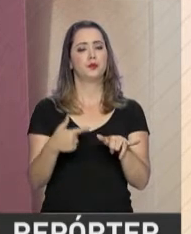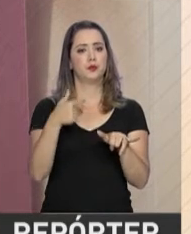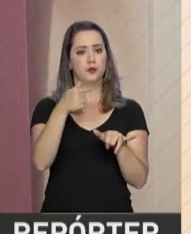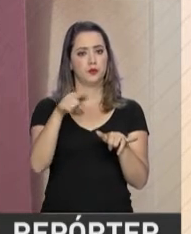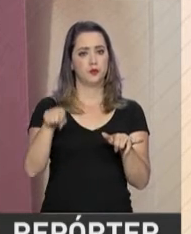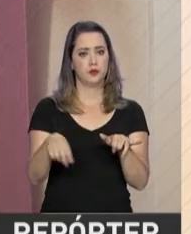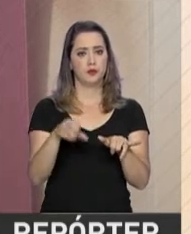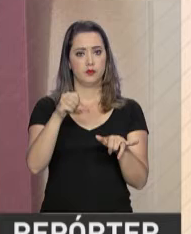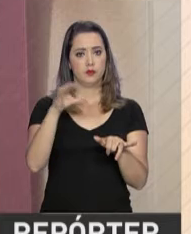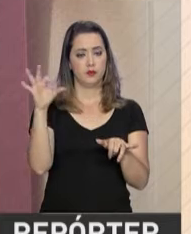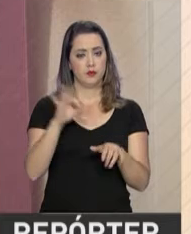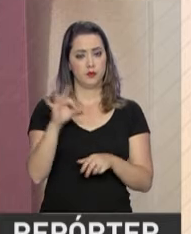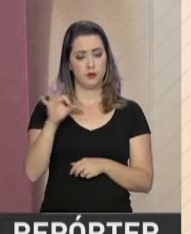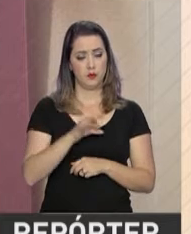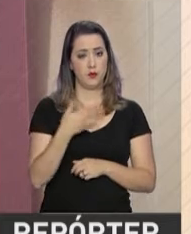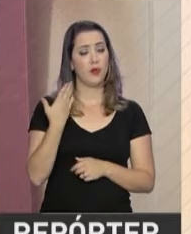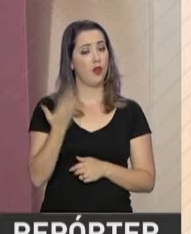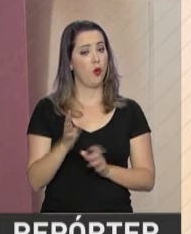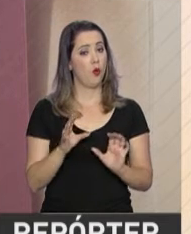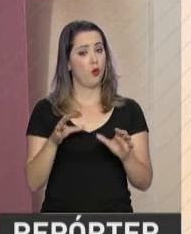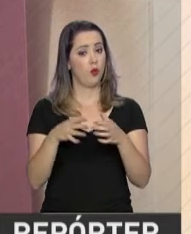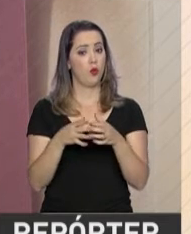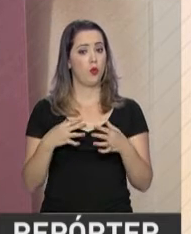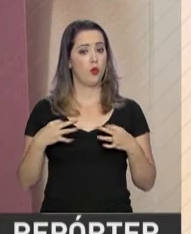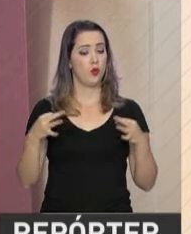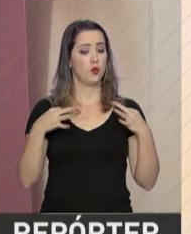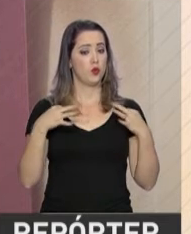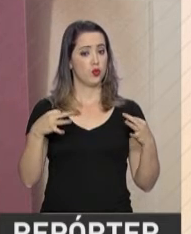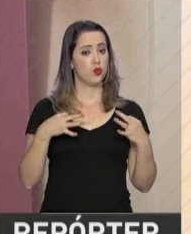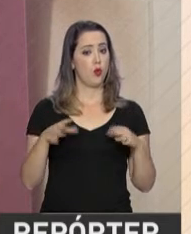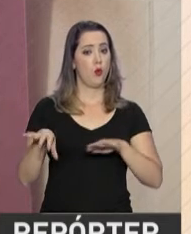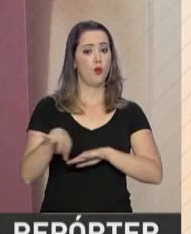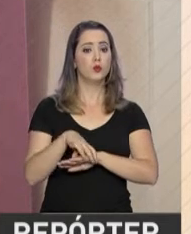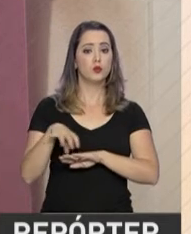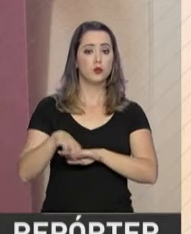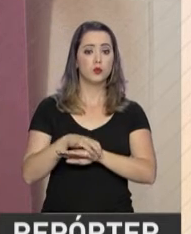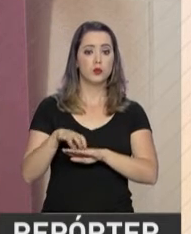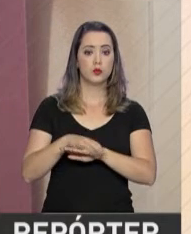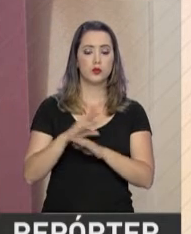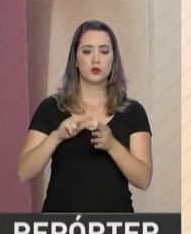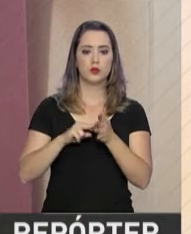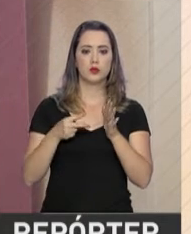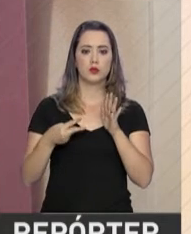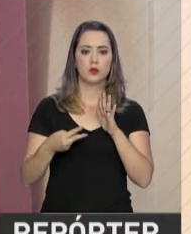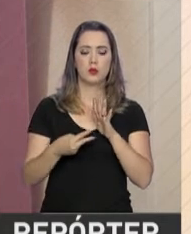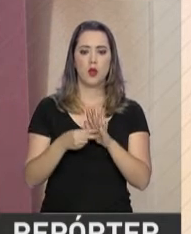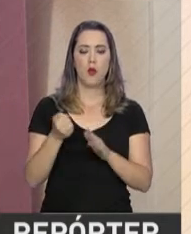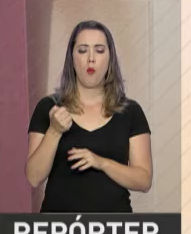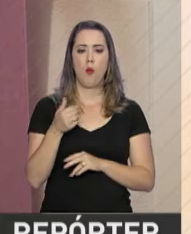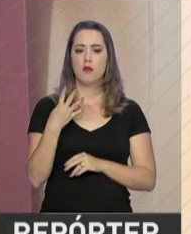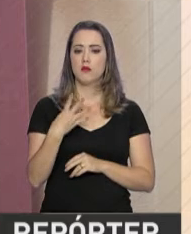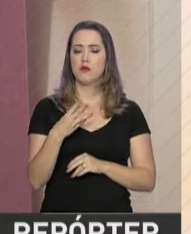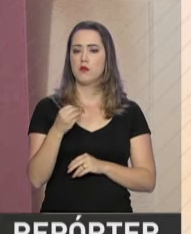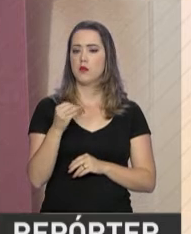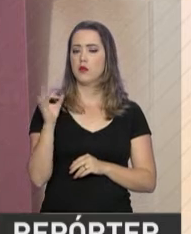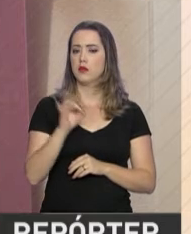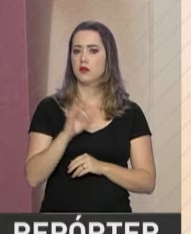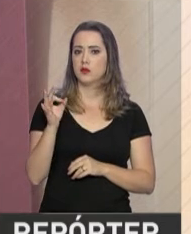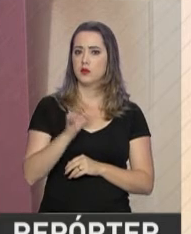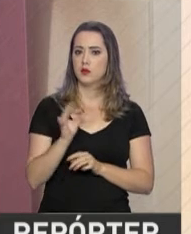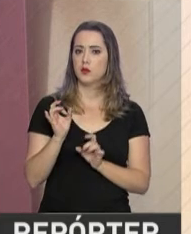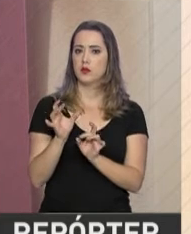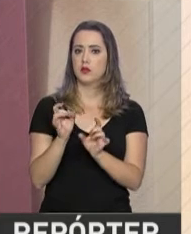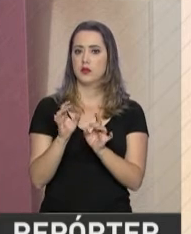a 7% já o segmento de vestuário e calçados que costuma responder por quase 40% do faturamento